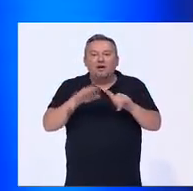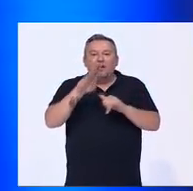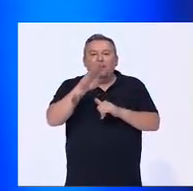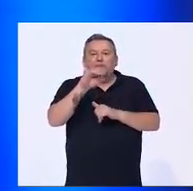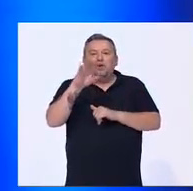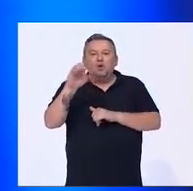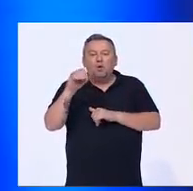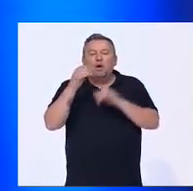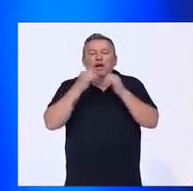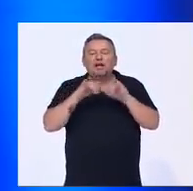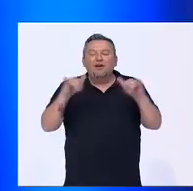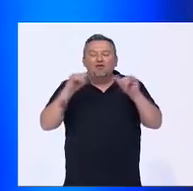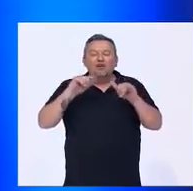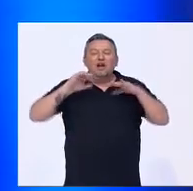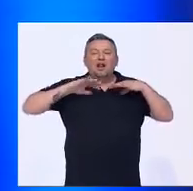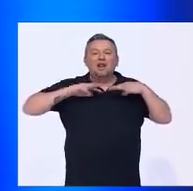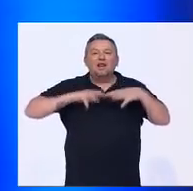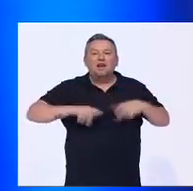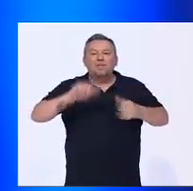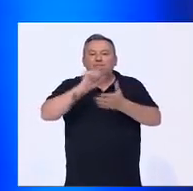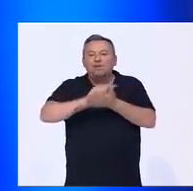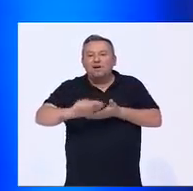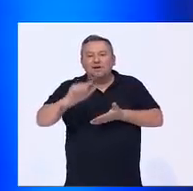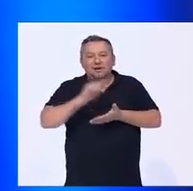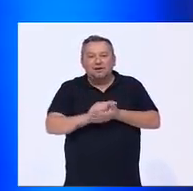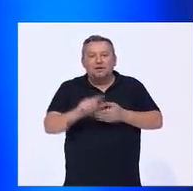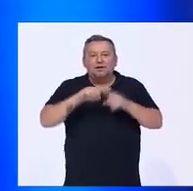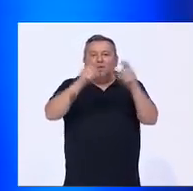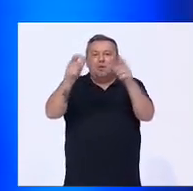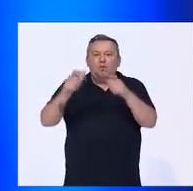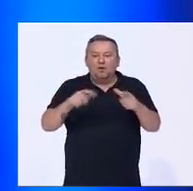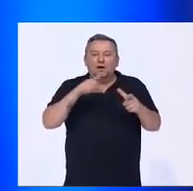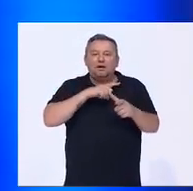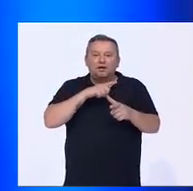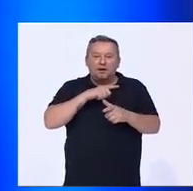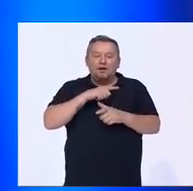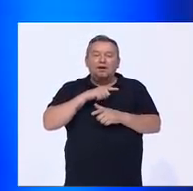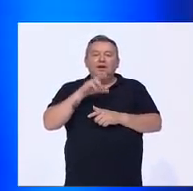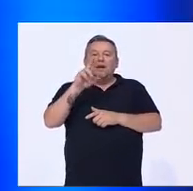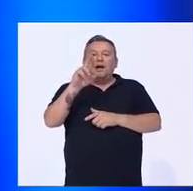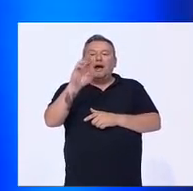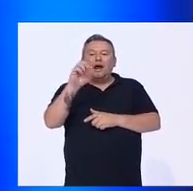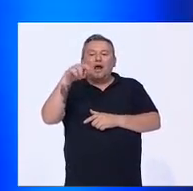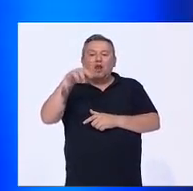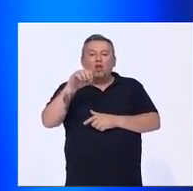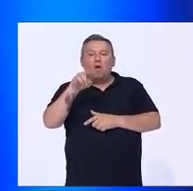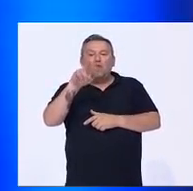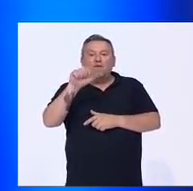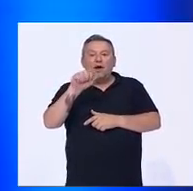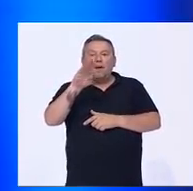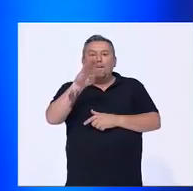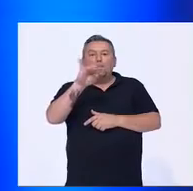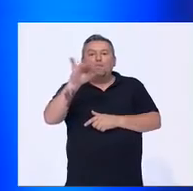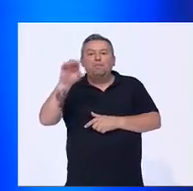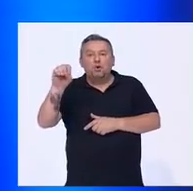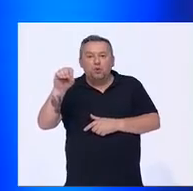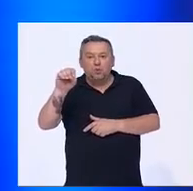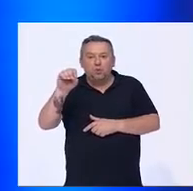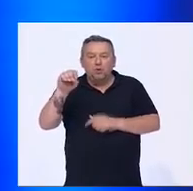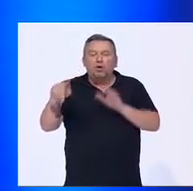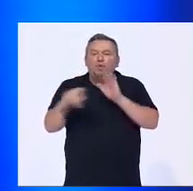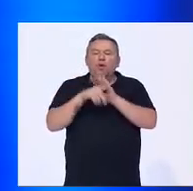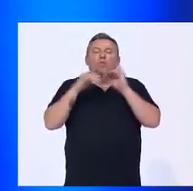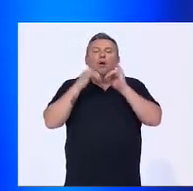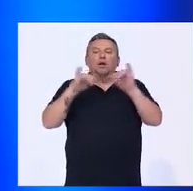bioenergia, ou energia limpa. Então, o espaço que tem para isso com o Renova Bio, que é extraordinário, o próprio caso da energia limpa